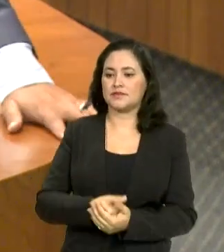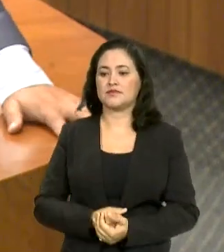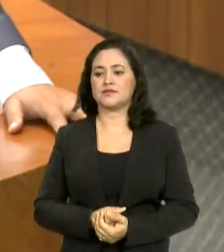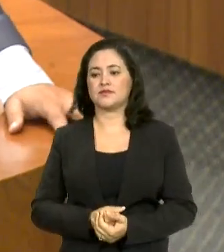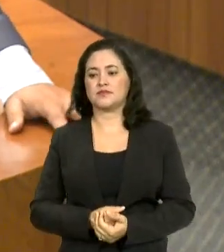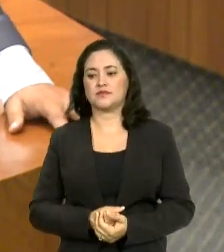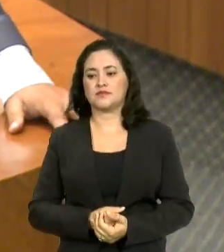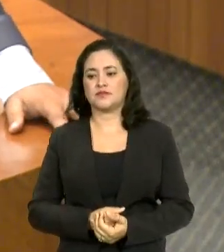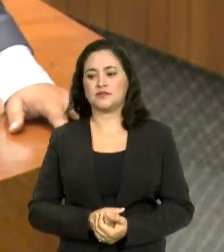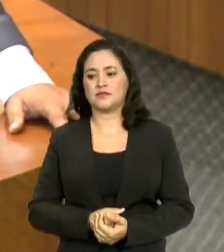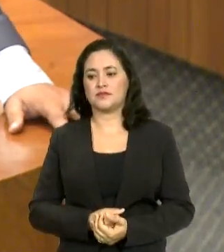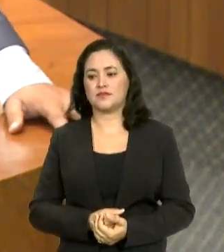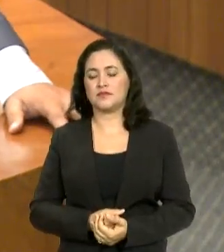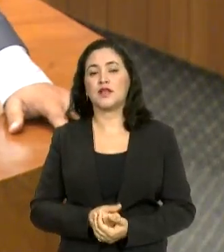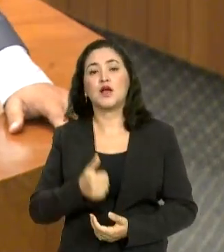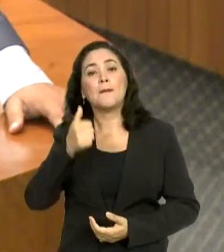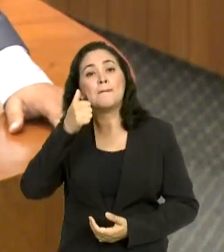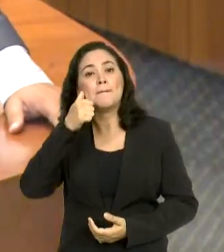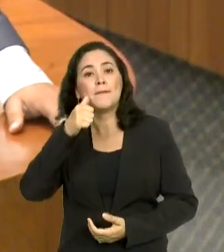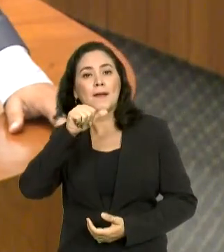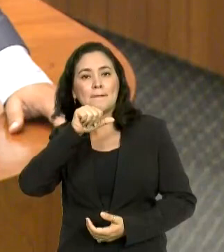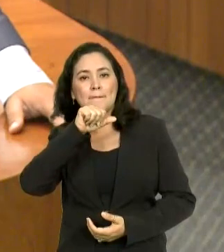de um filho de uma costureira,